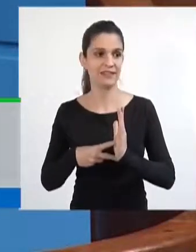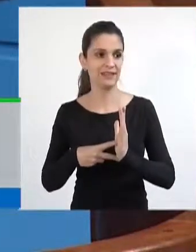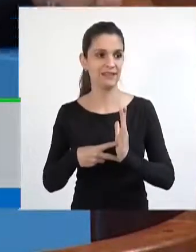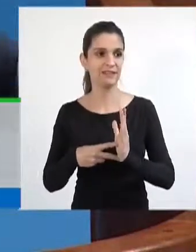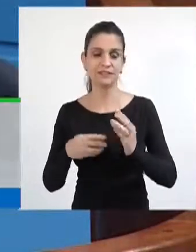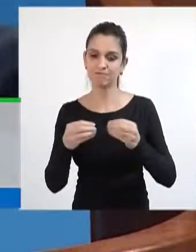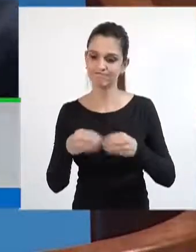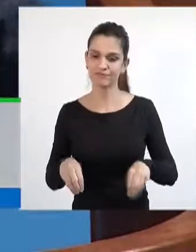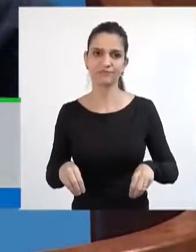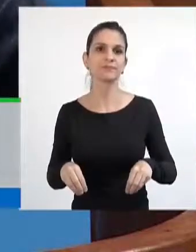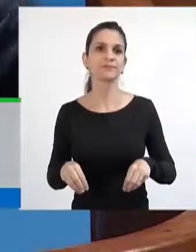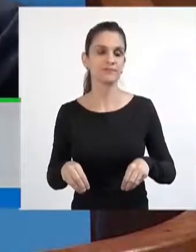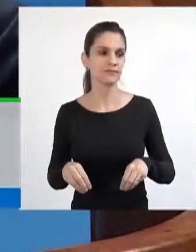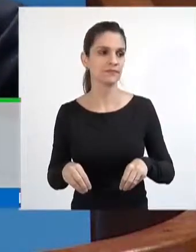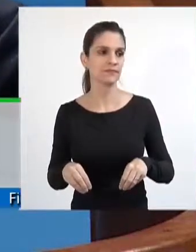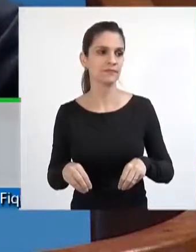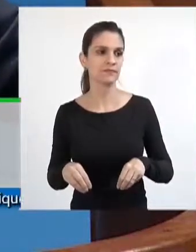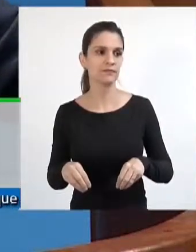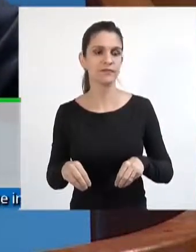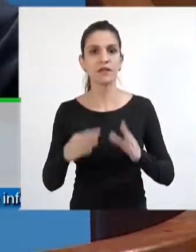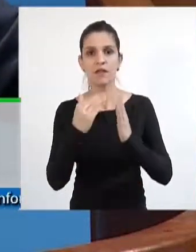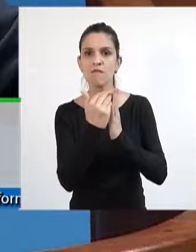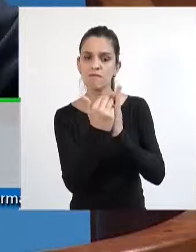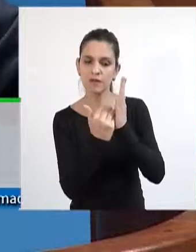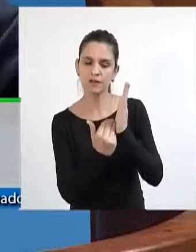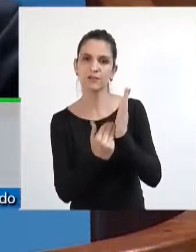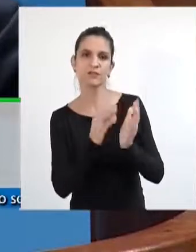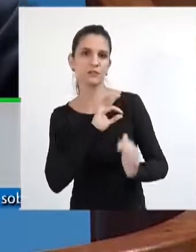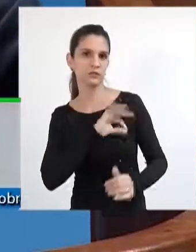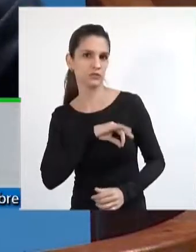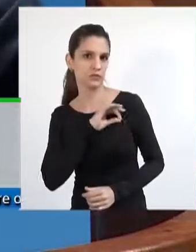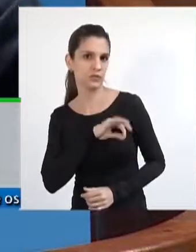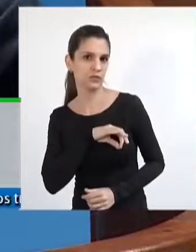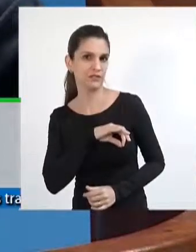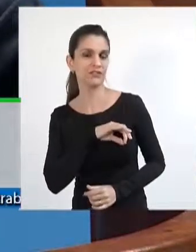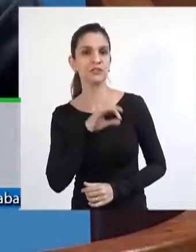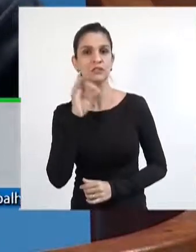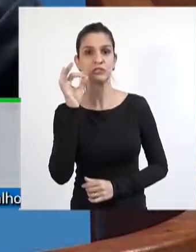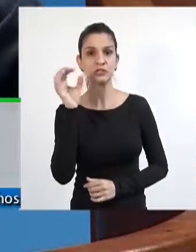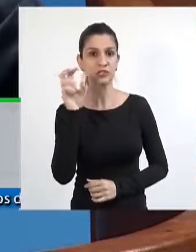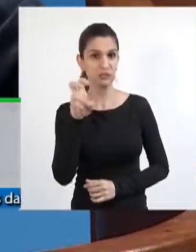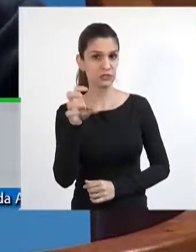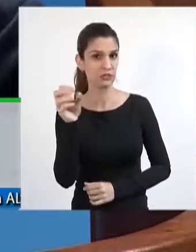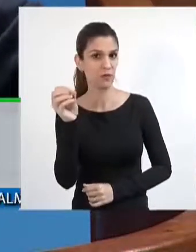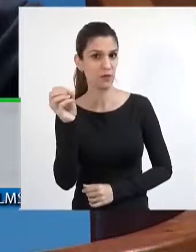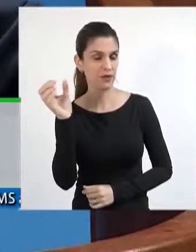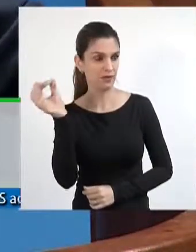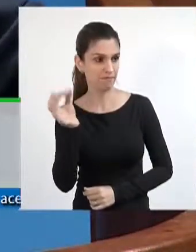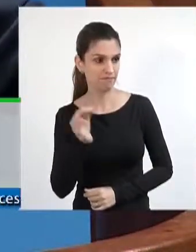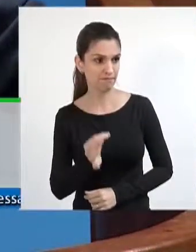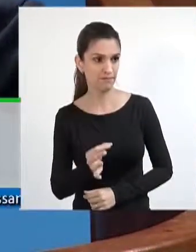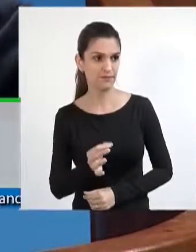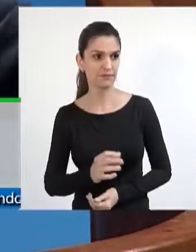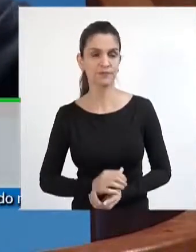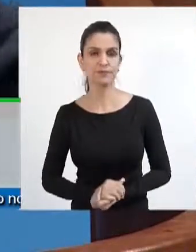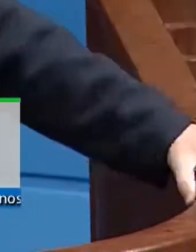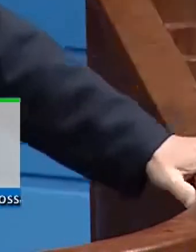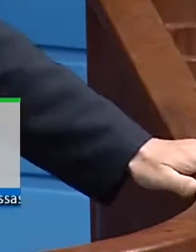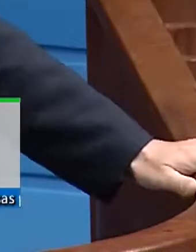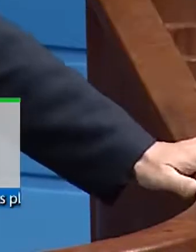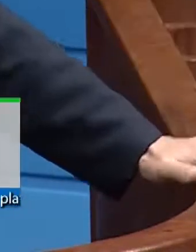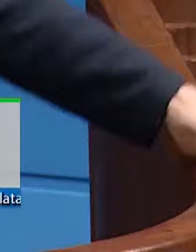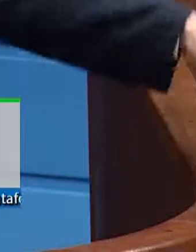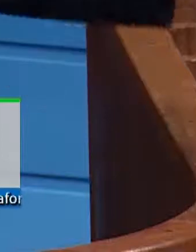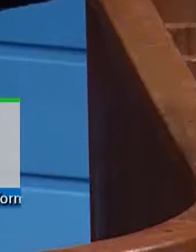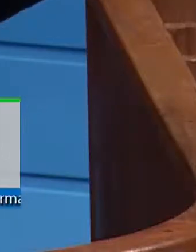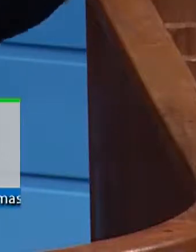o ex-ministro, uma redução do salário em torno de 50%. Então, essa é uma